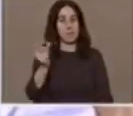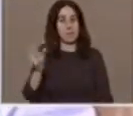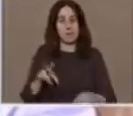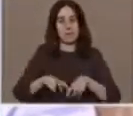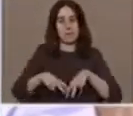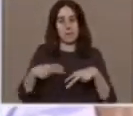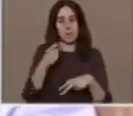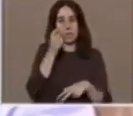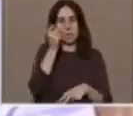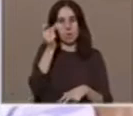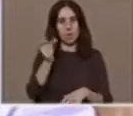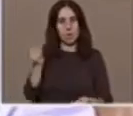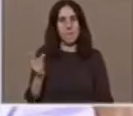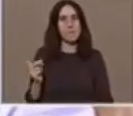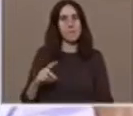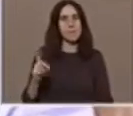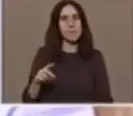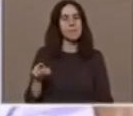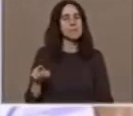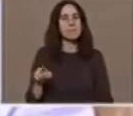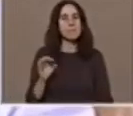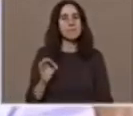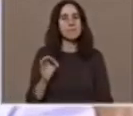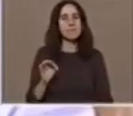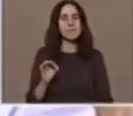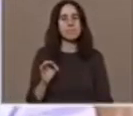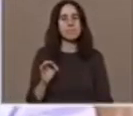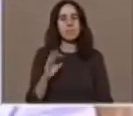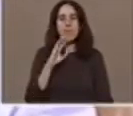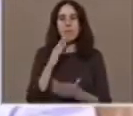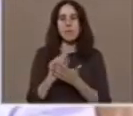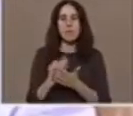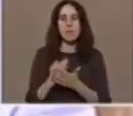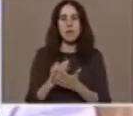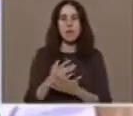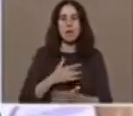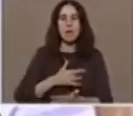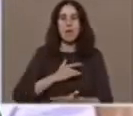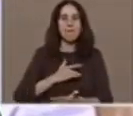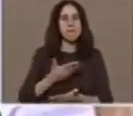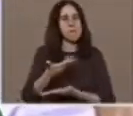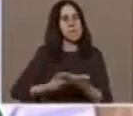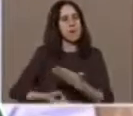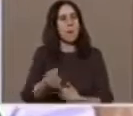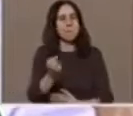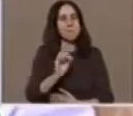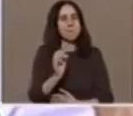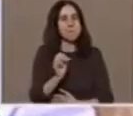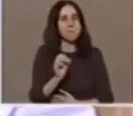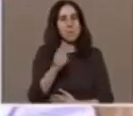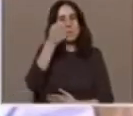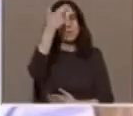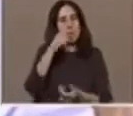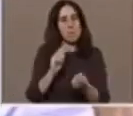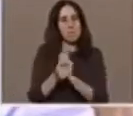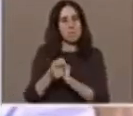ricos, muitas vezes não há lugar para o sinal extraordinário do amor gratuito que é capaz de transformar uma